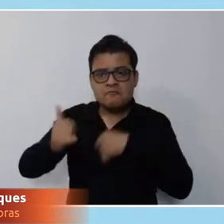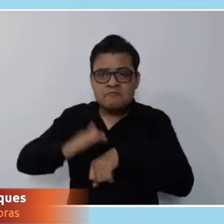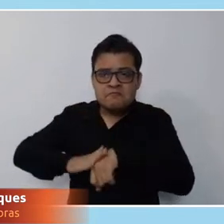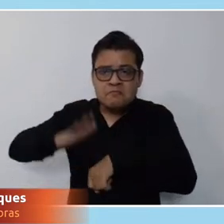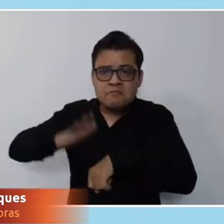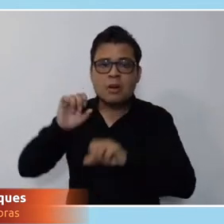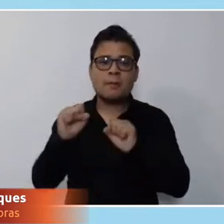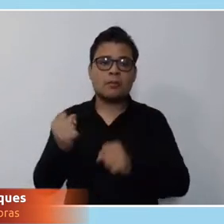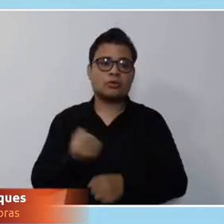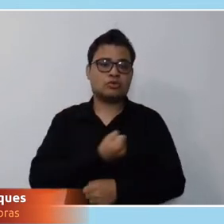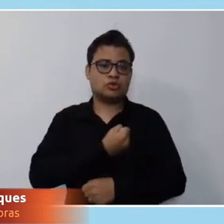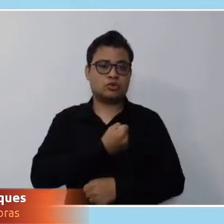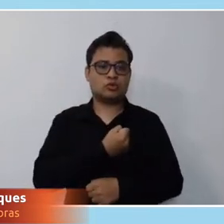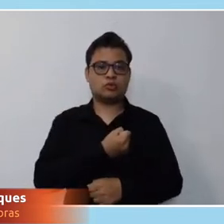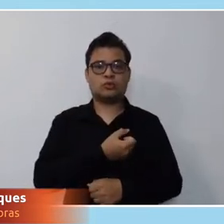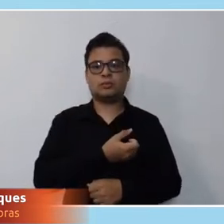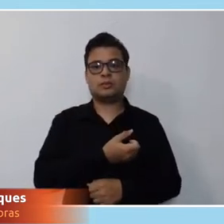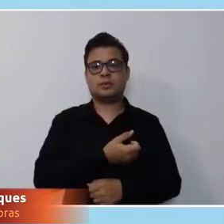telefone